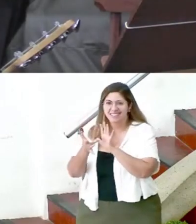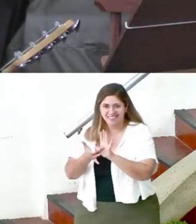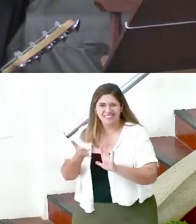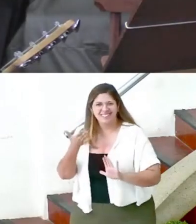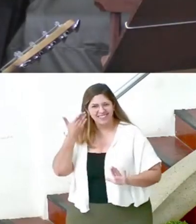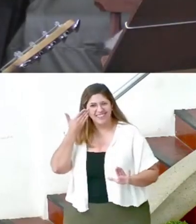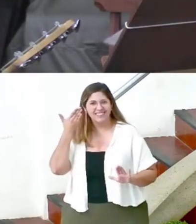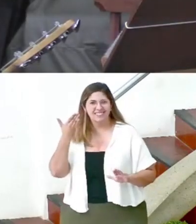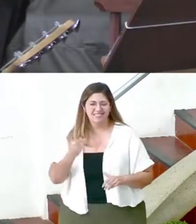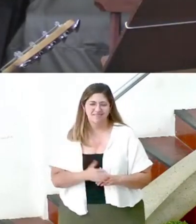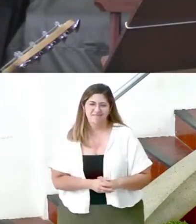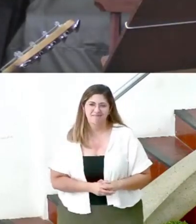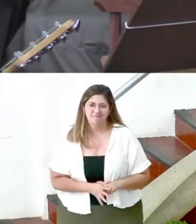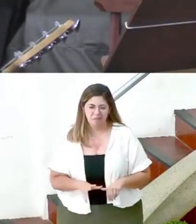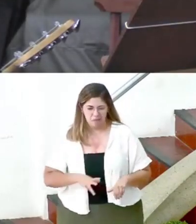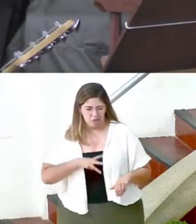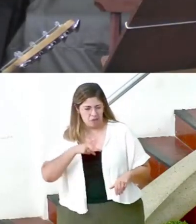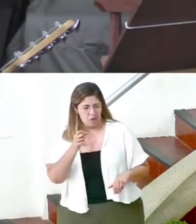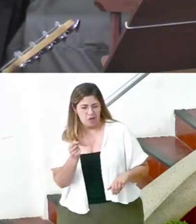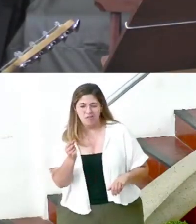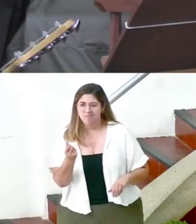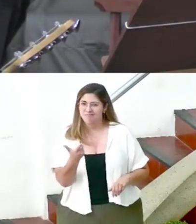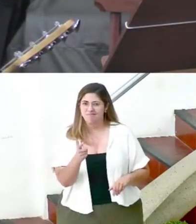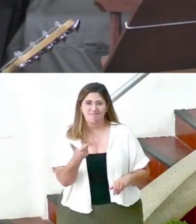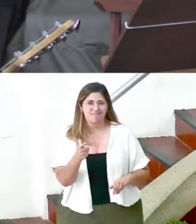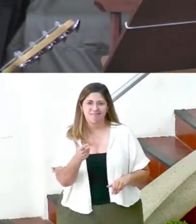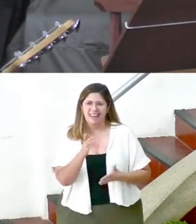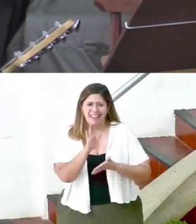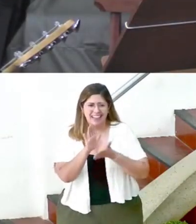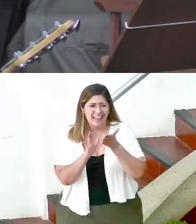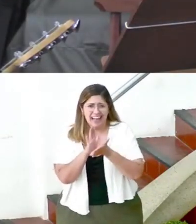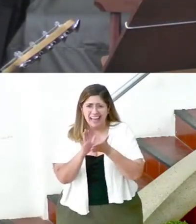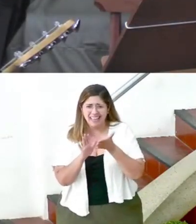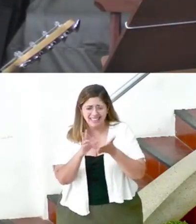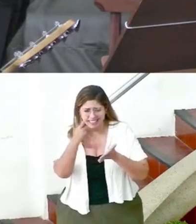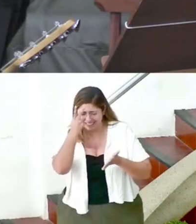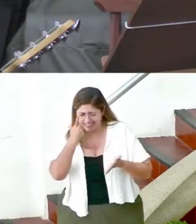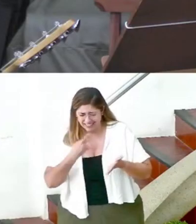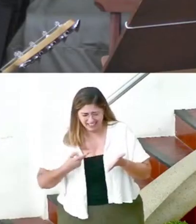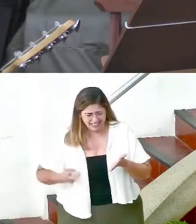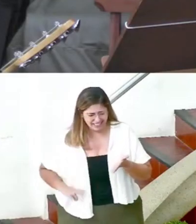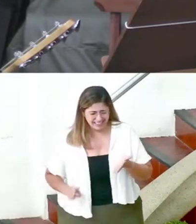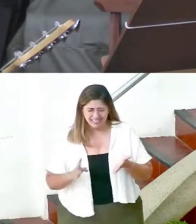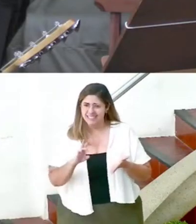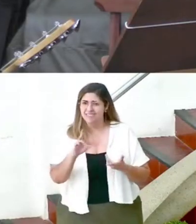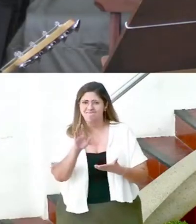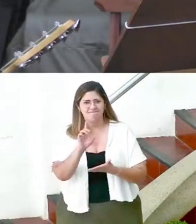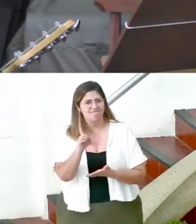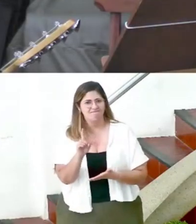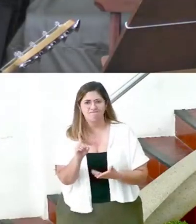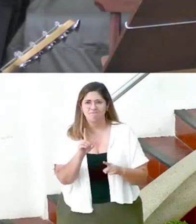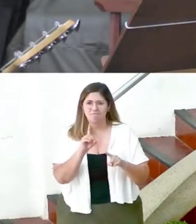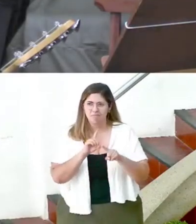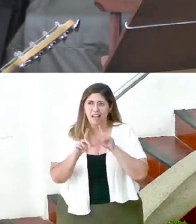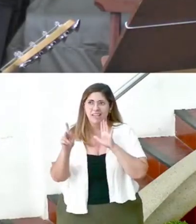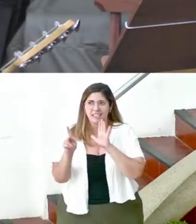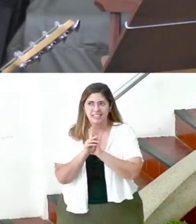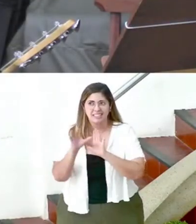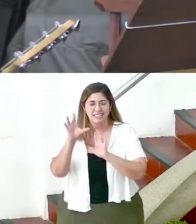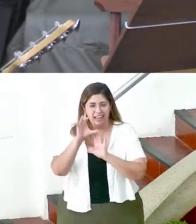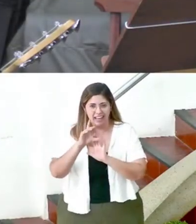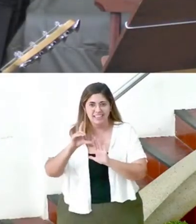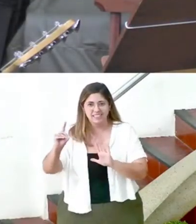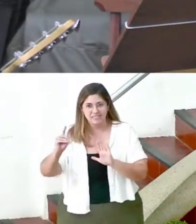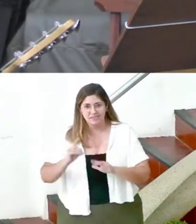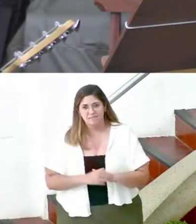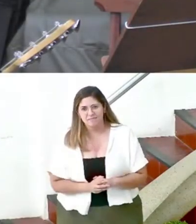começa a defender seus valores. Porque o nosso valor não é nosso, nunca foi, ele sempre é de Deus. E é aí que esse texto termina de uma maneira